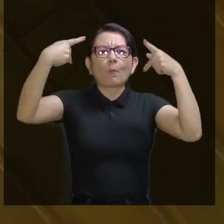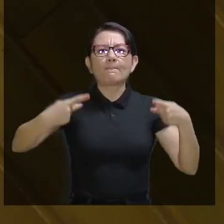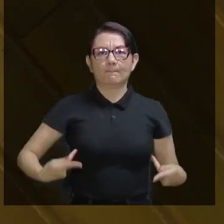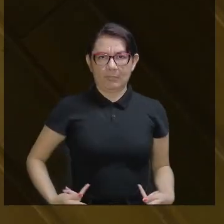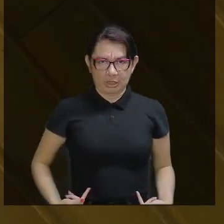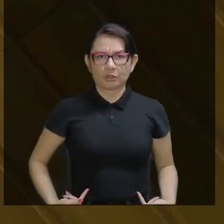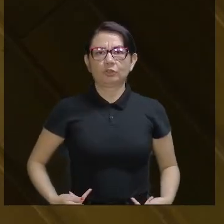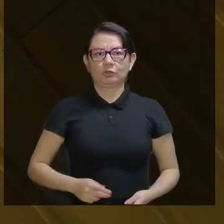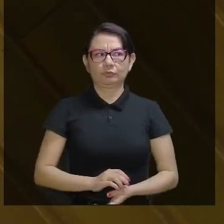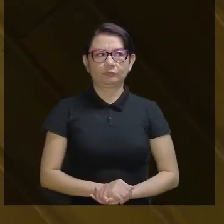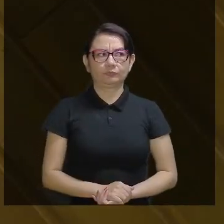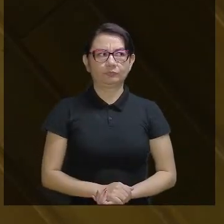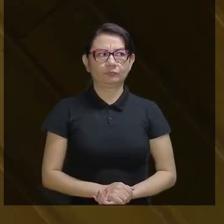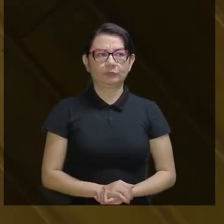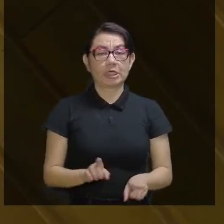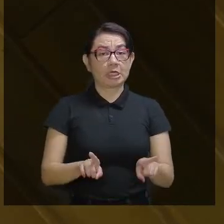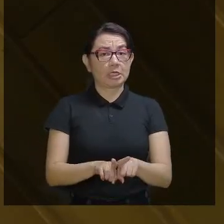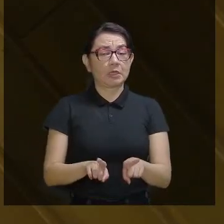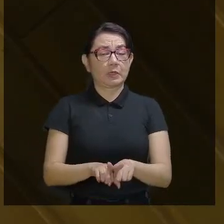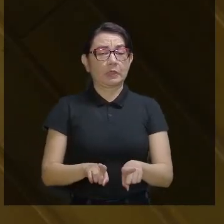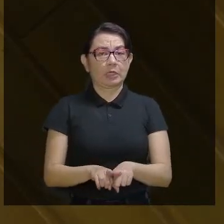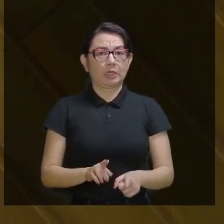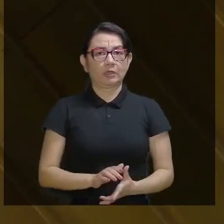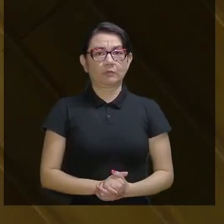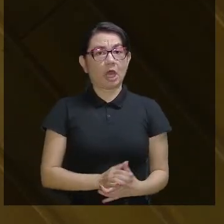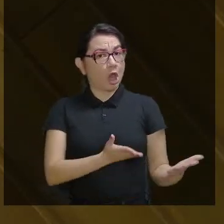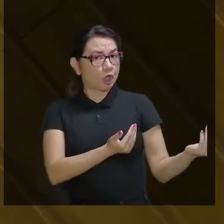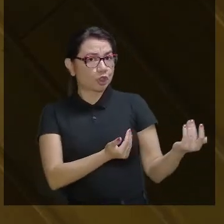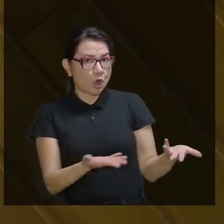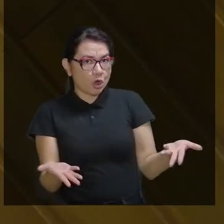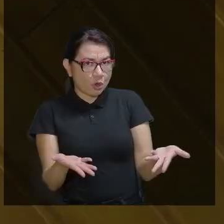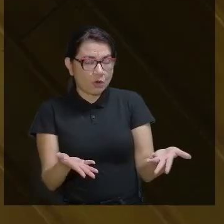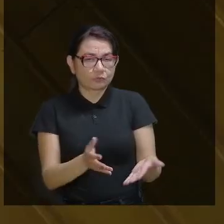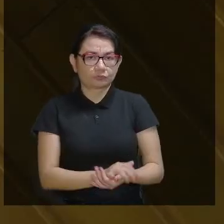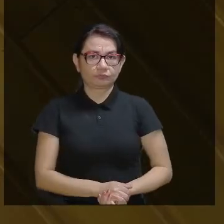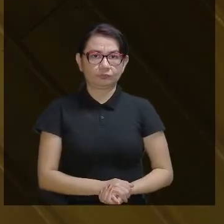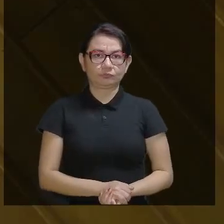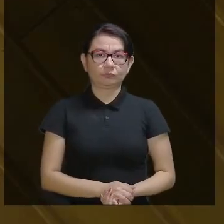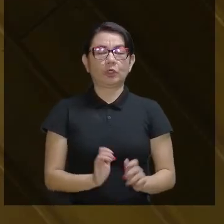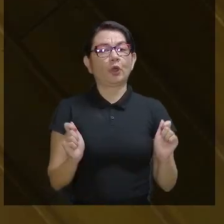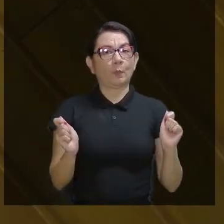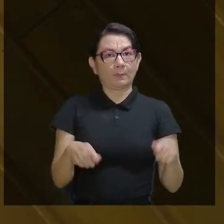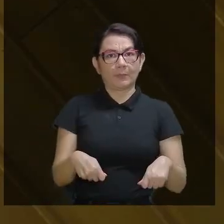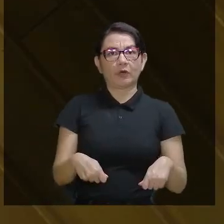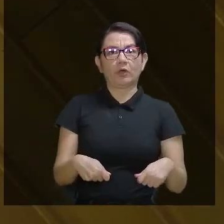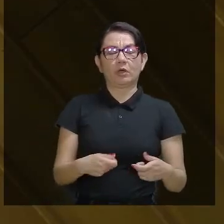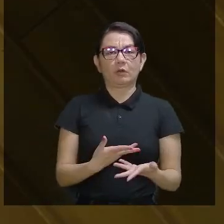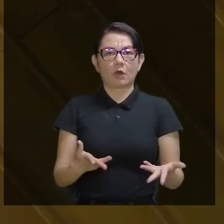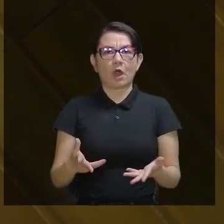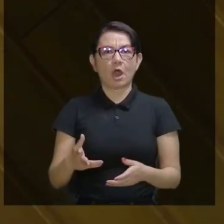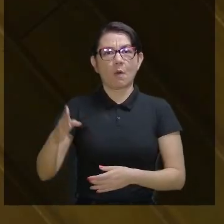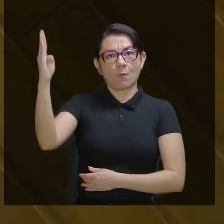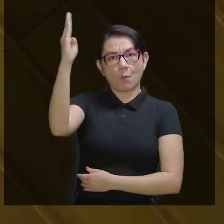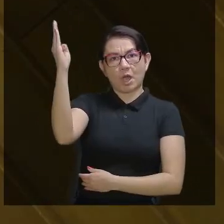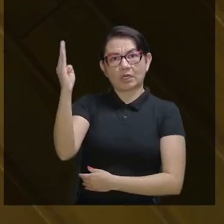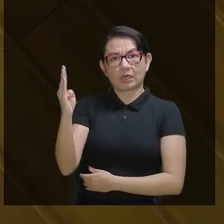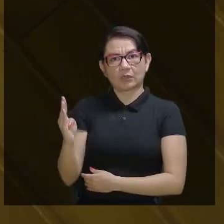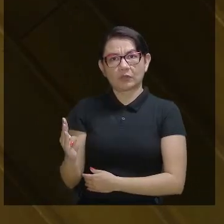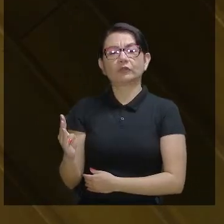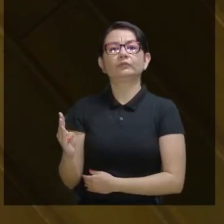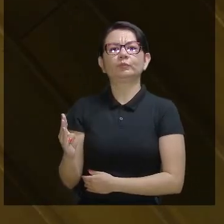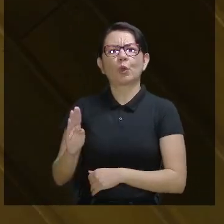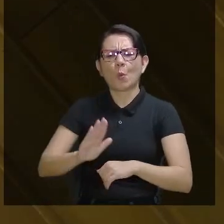humanos. E que essa juventude traga para o nosso país